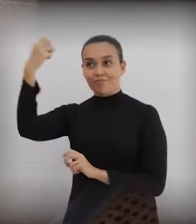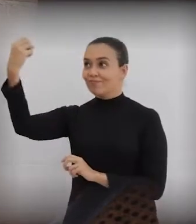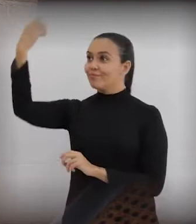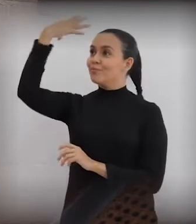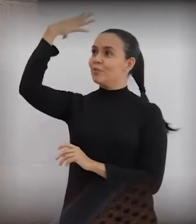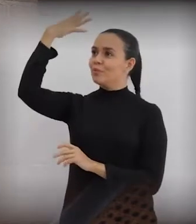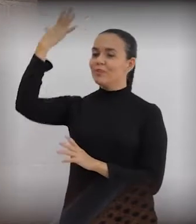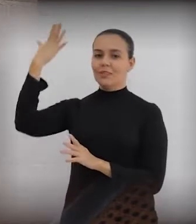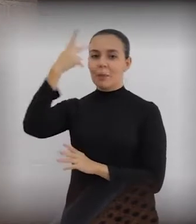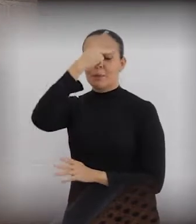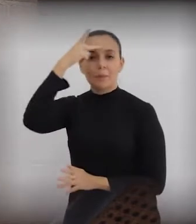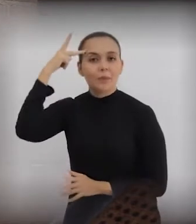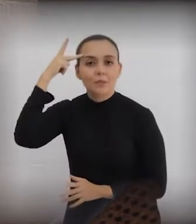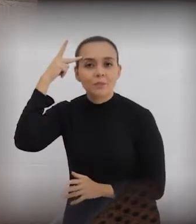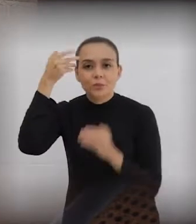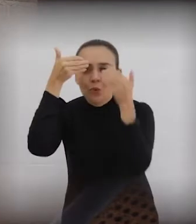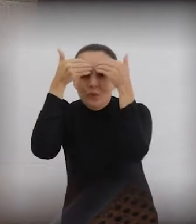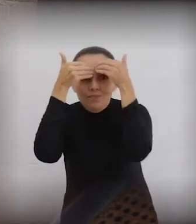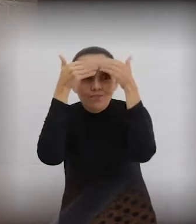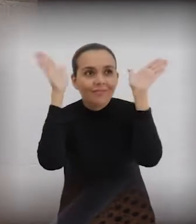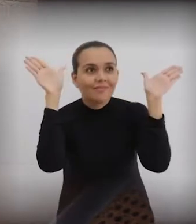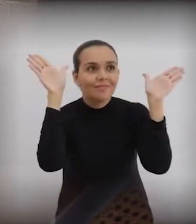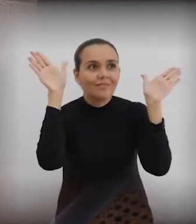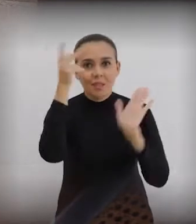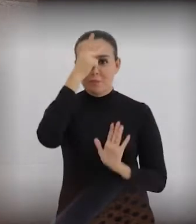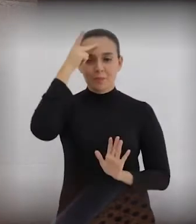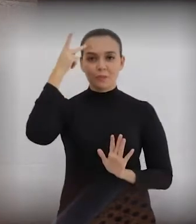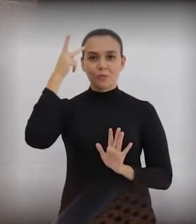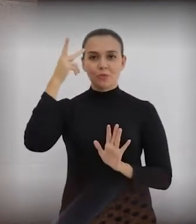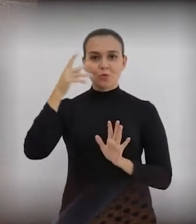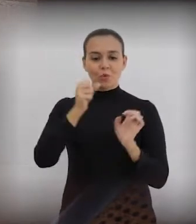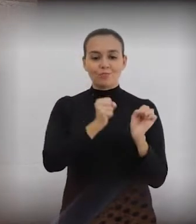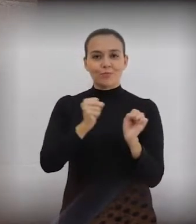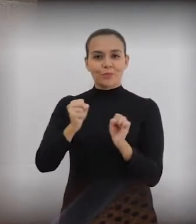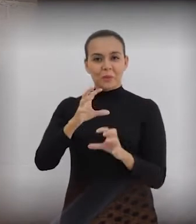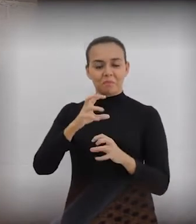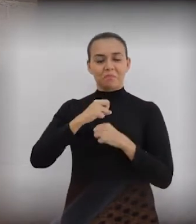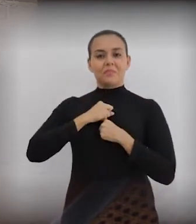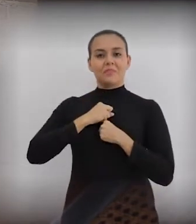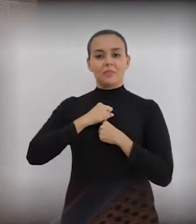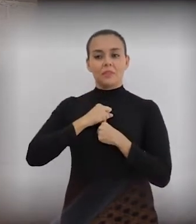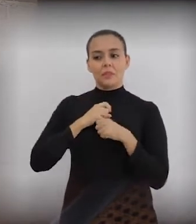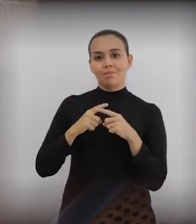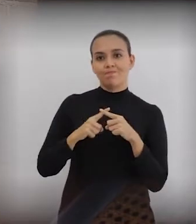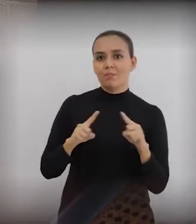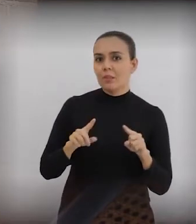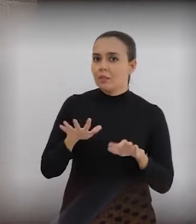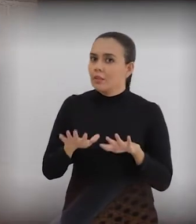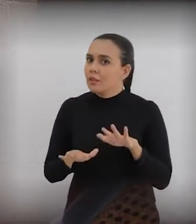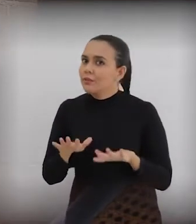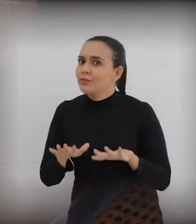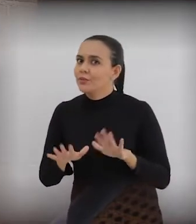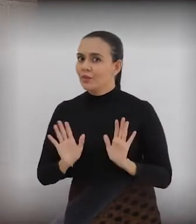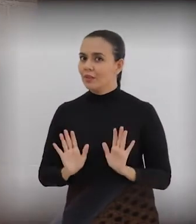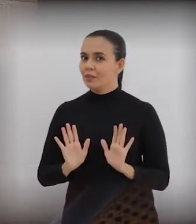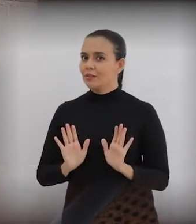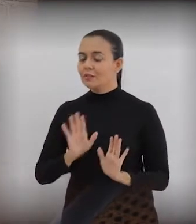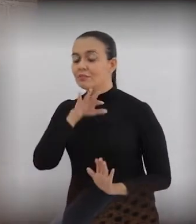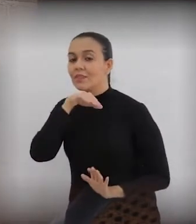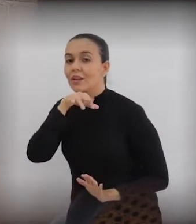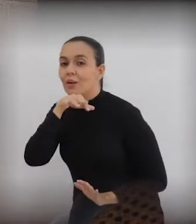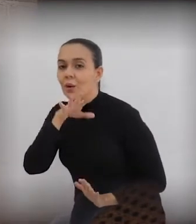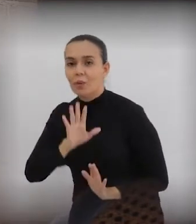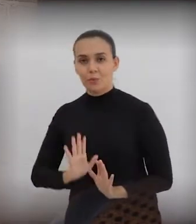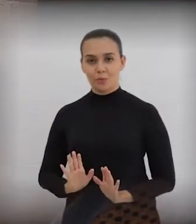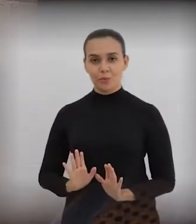justamente esclarecer as pessoas, empoderar as pessoas, a gente já está vendo que o que isso está fazendo, na verdade, pode ser